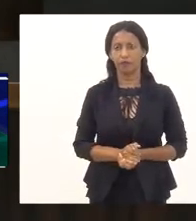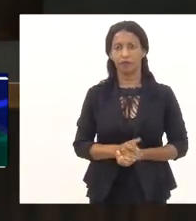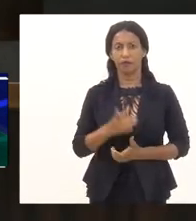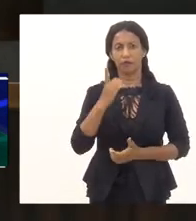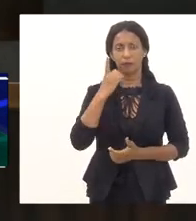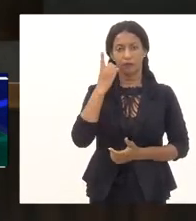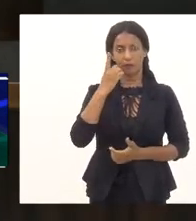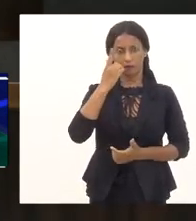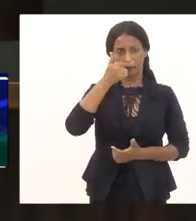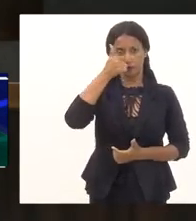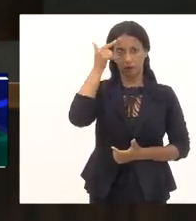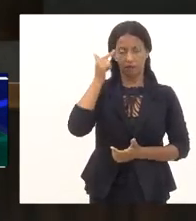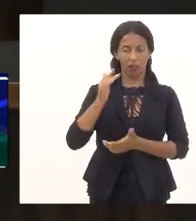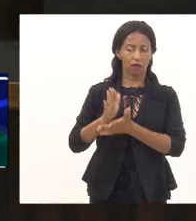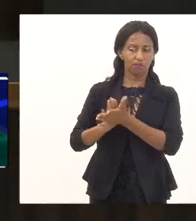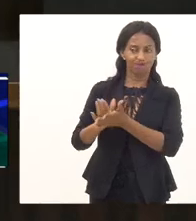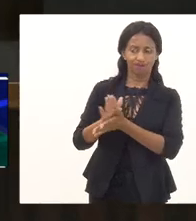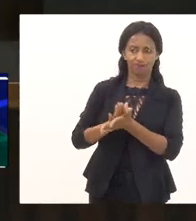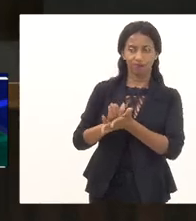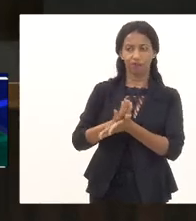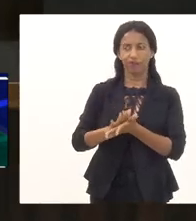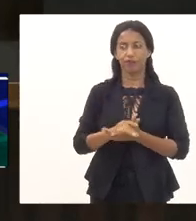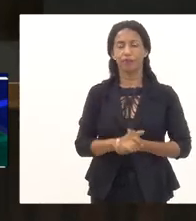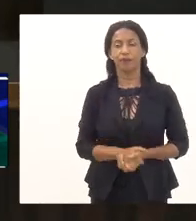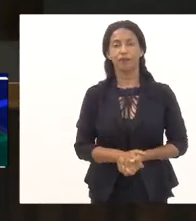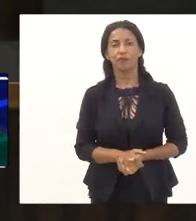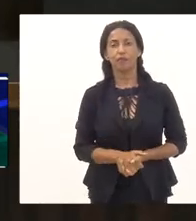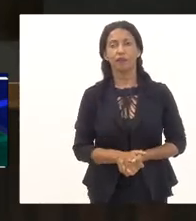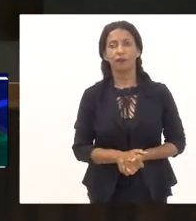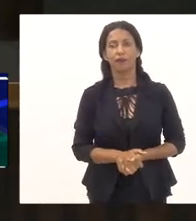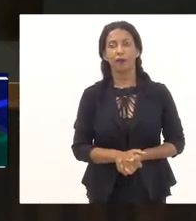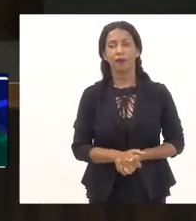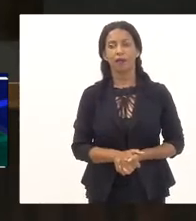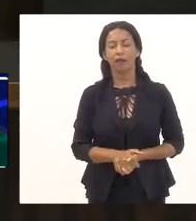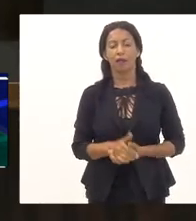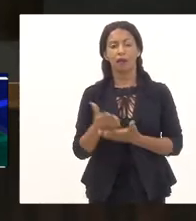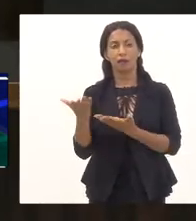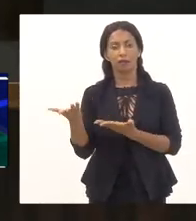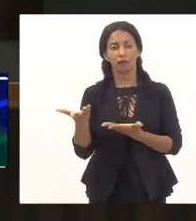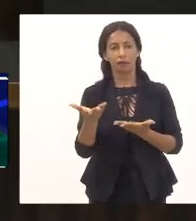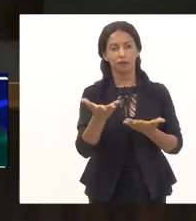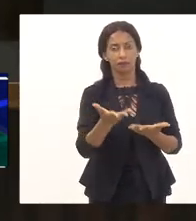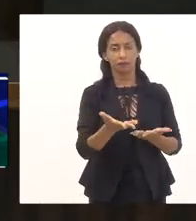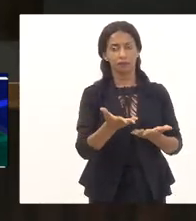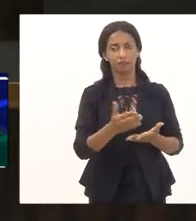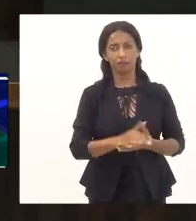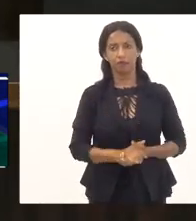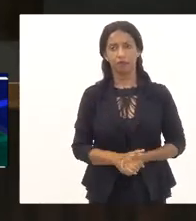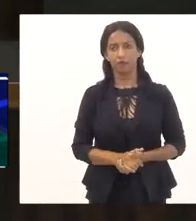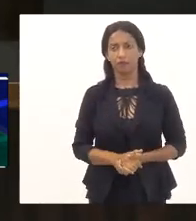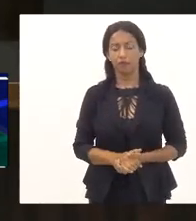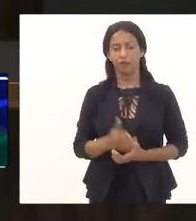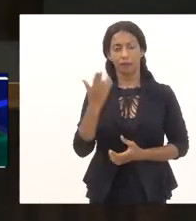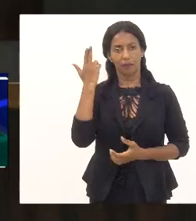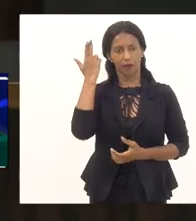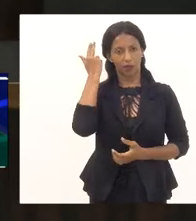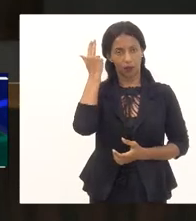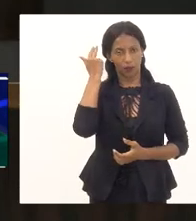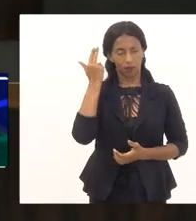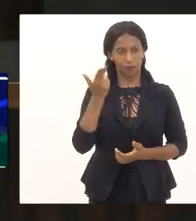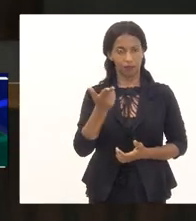Deputado Luiz Paulo, não se encontrando presente. Próximo orador inscrito é o nobre deputado Eliomar